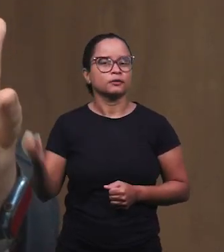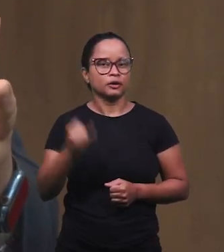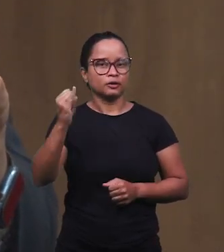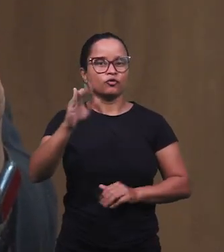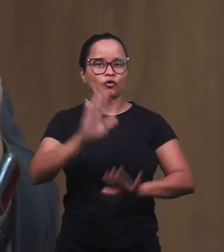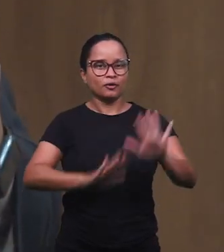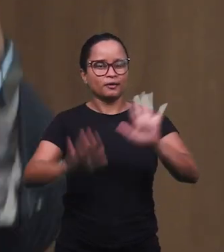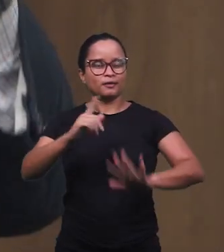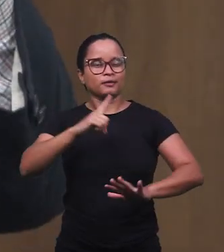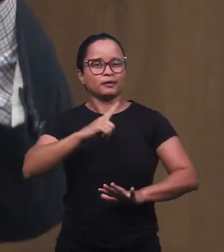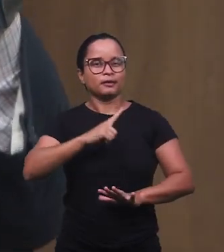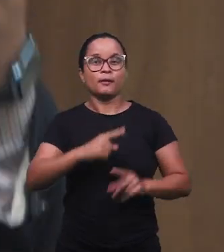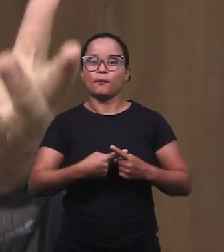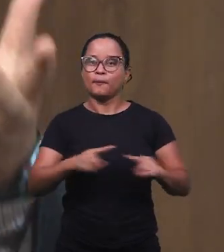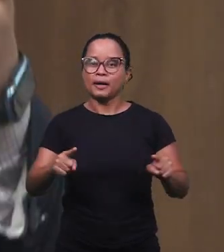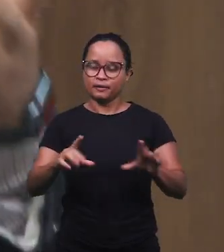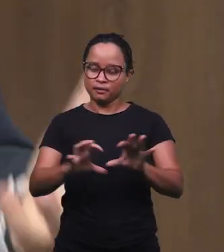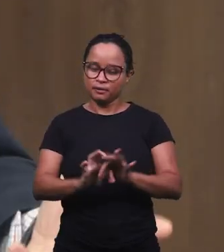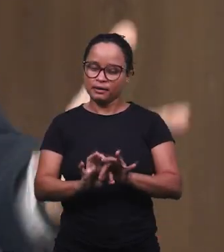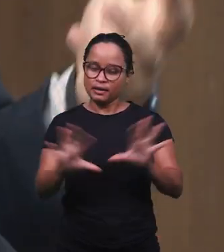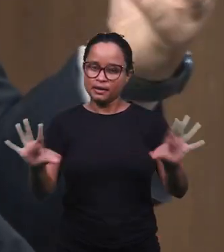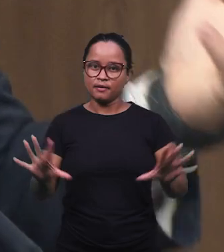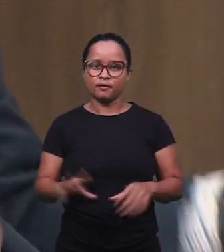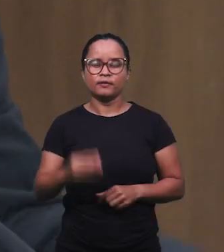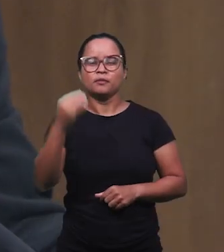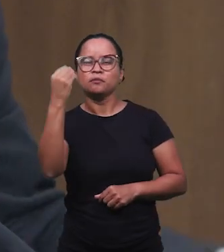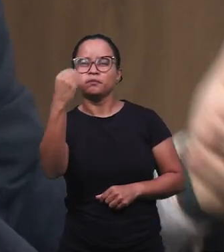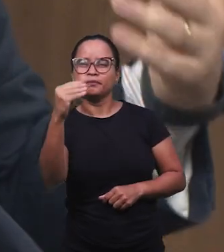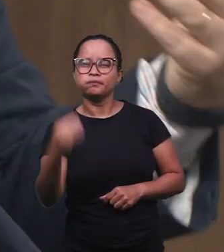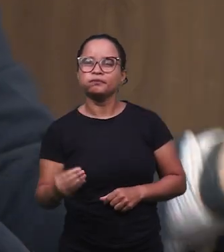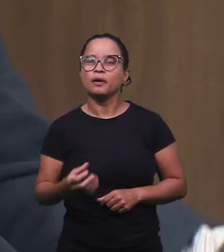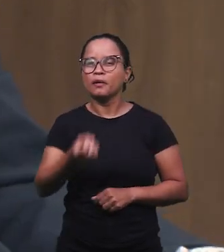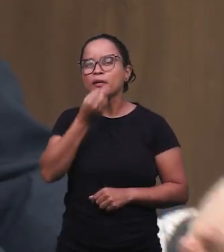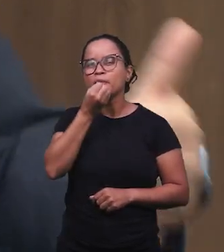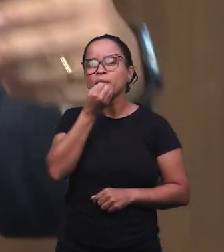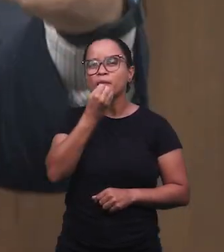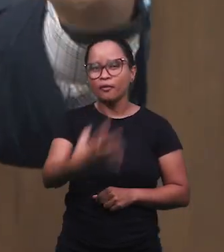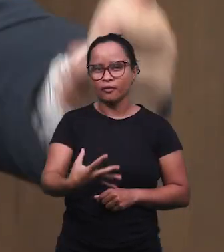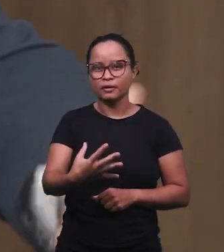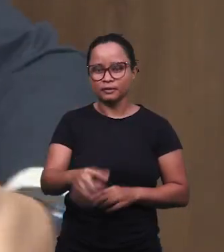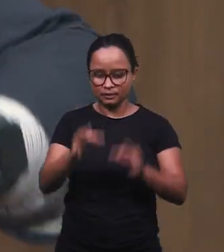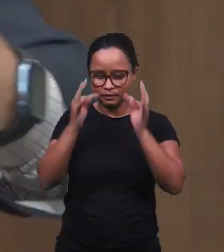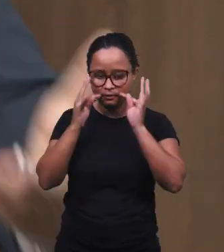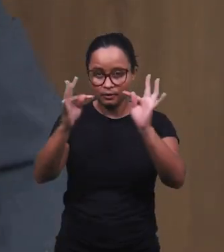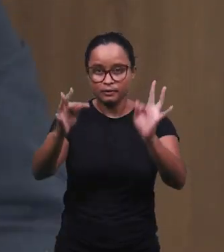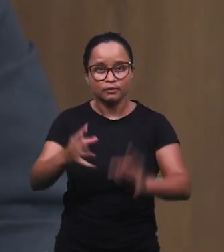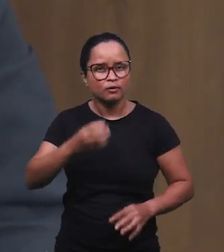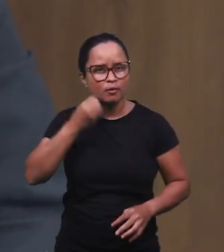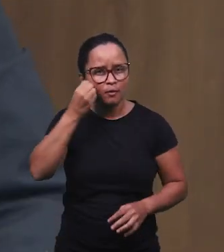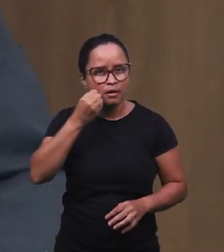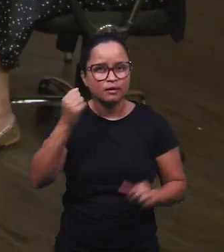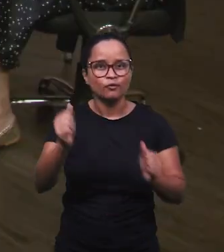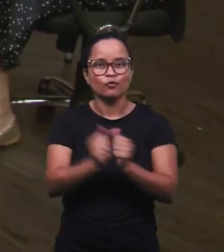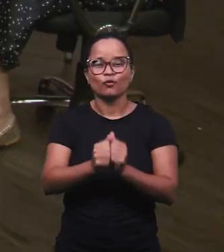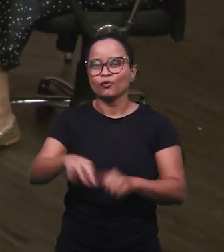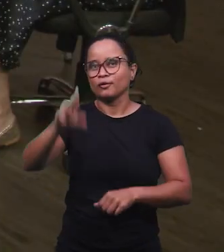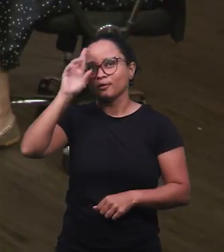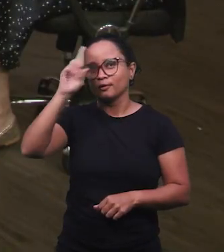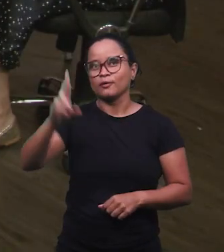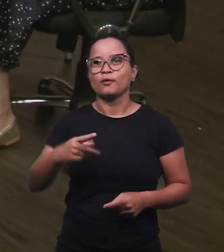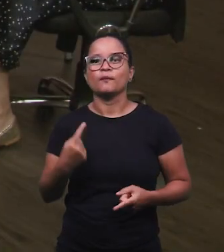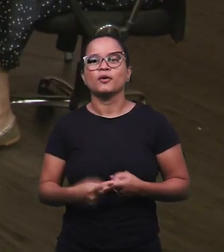importante ter esse cuidado. Mas tenha liberdade para postar coisas boas do seu testemunho, da sua experiência com o Senhor. Do Senhor, a